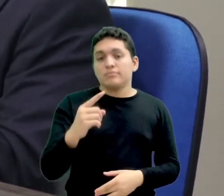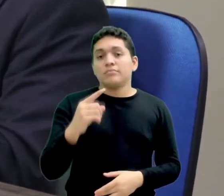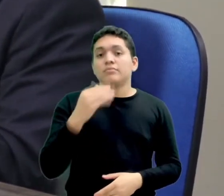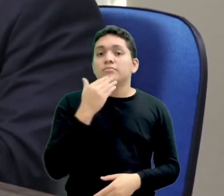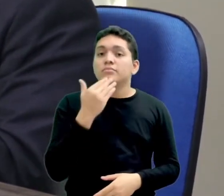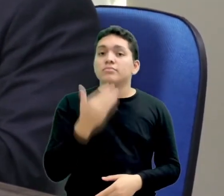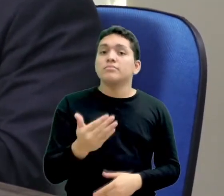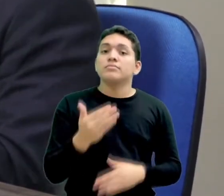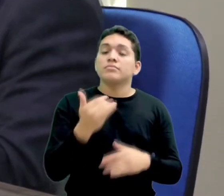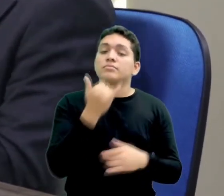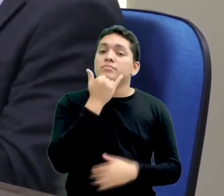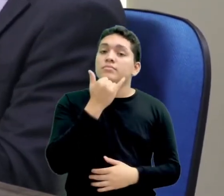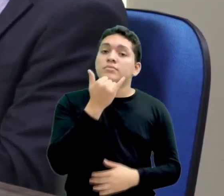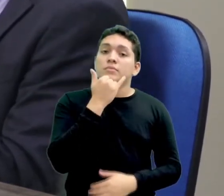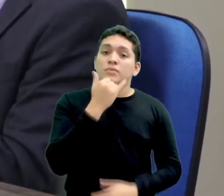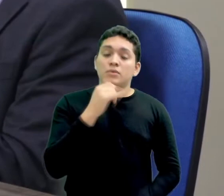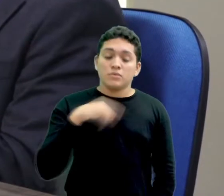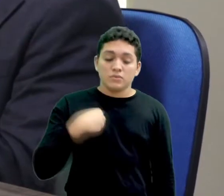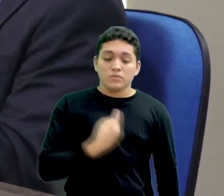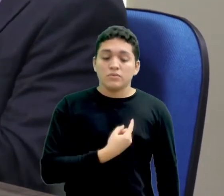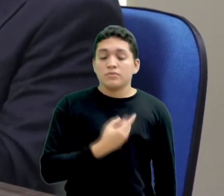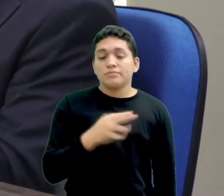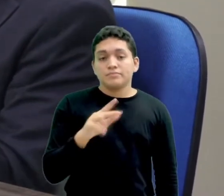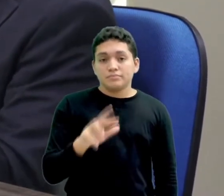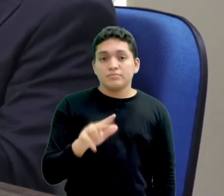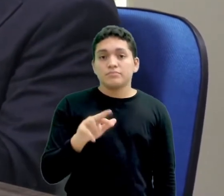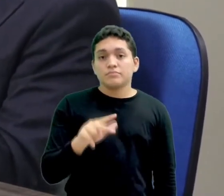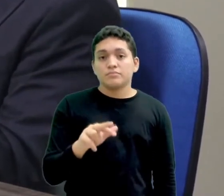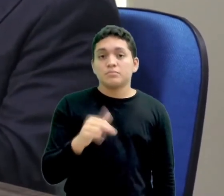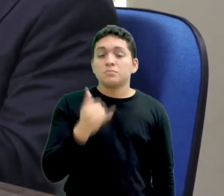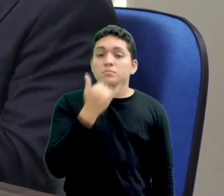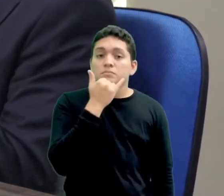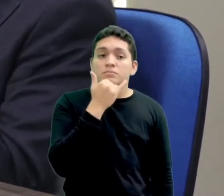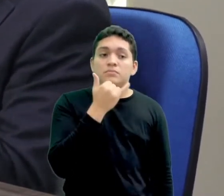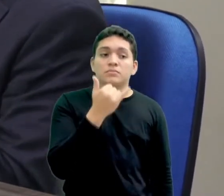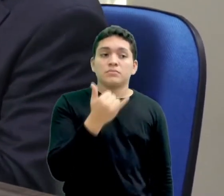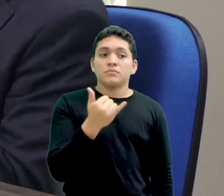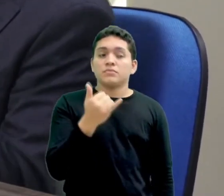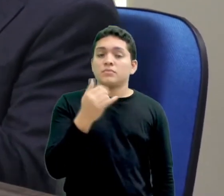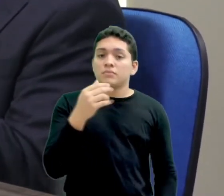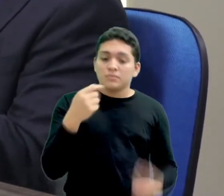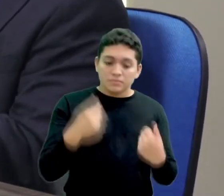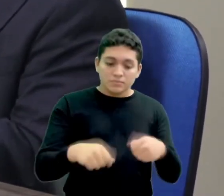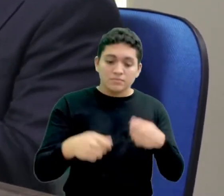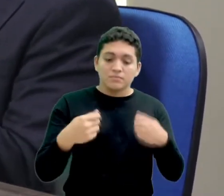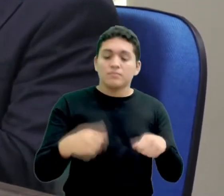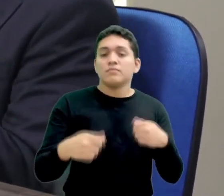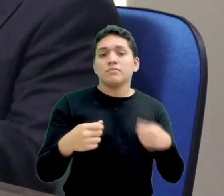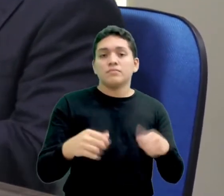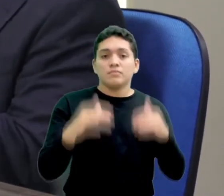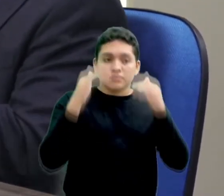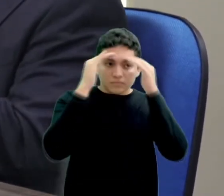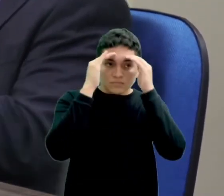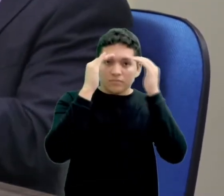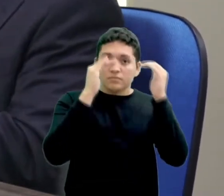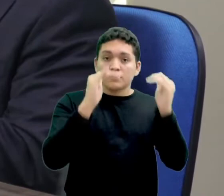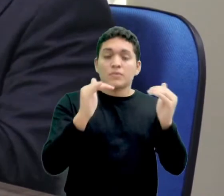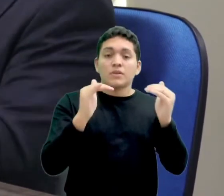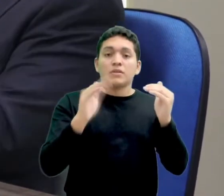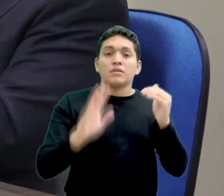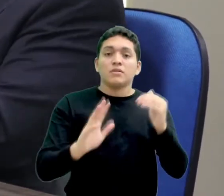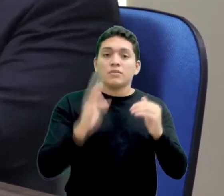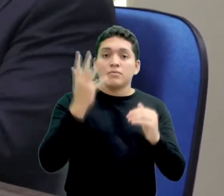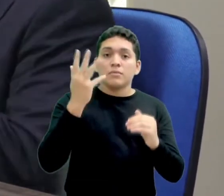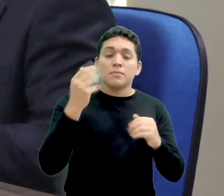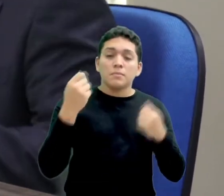o perdão ao próximo. E o perdão, ele precisa ser pedido, ele precisa ser feito, ele precisa acontecer,